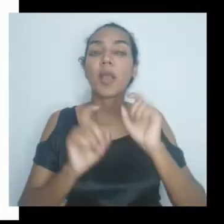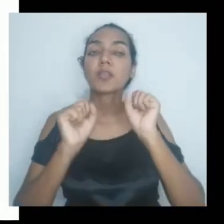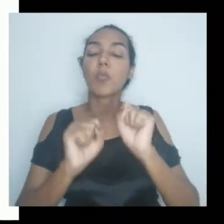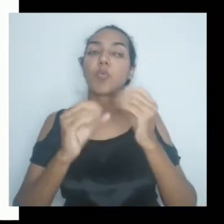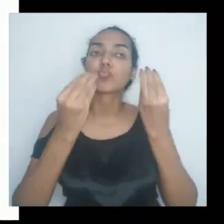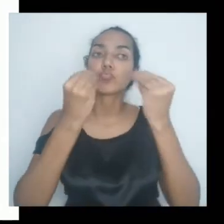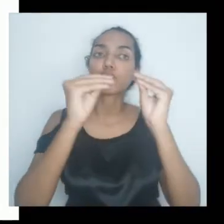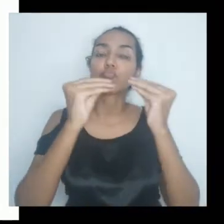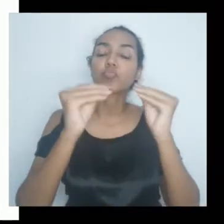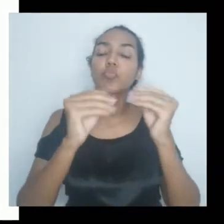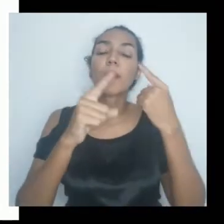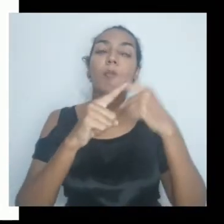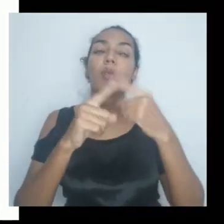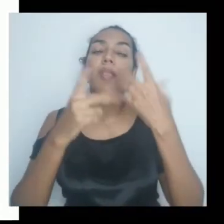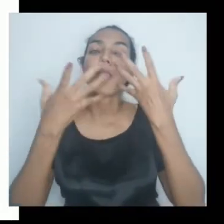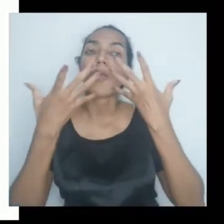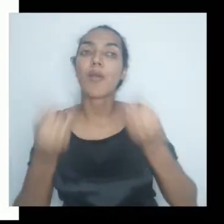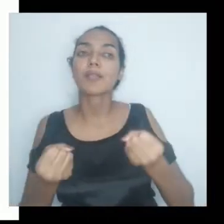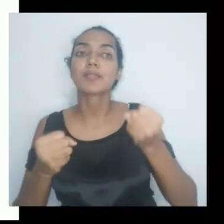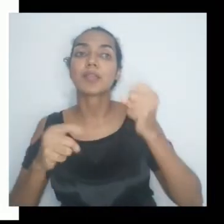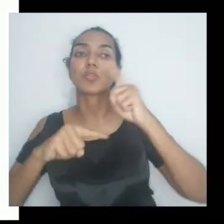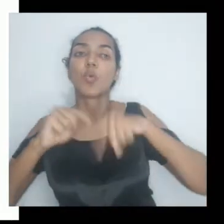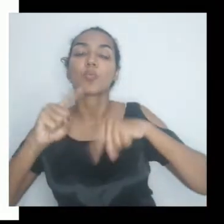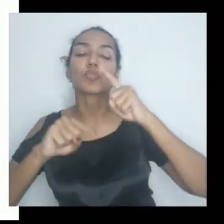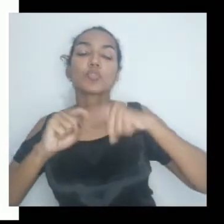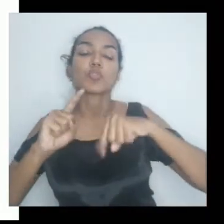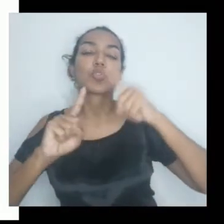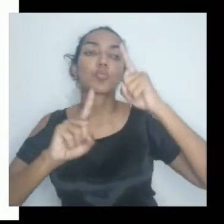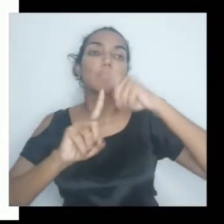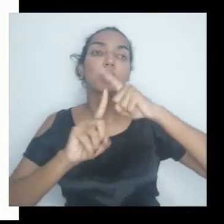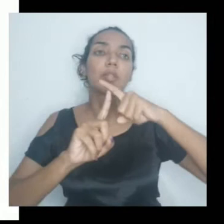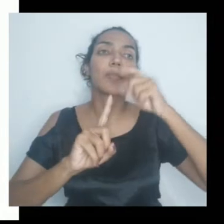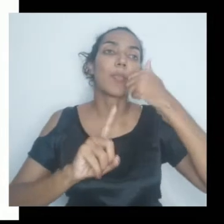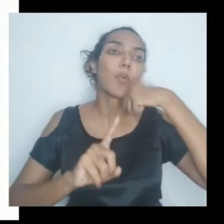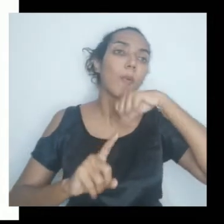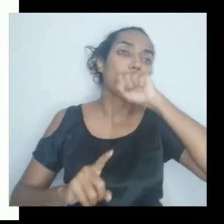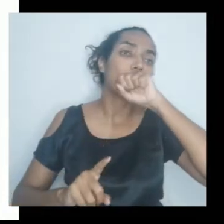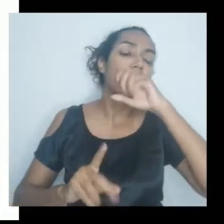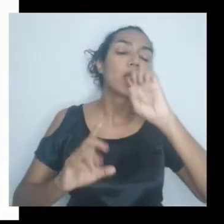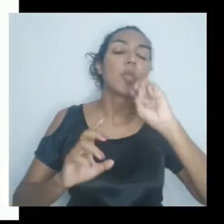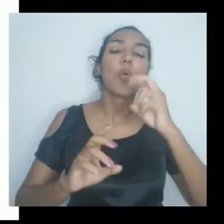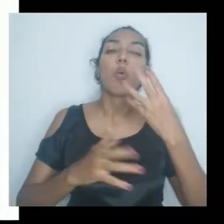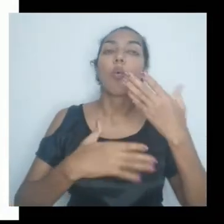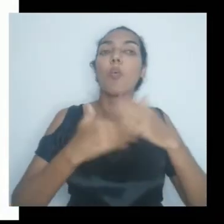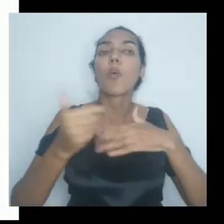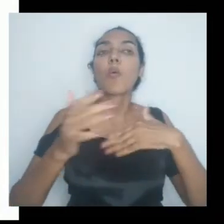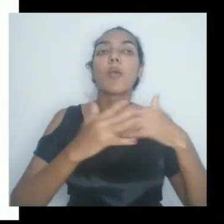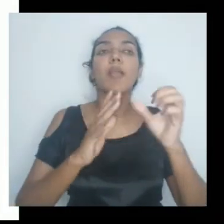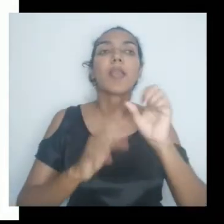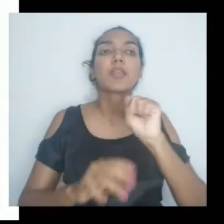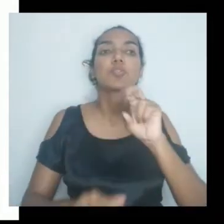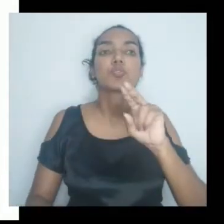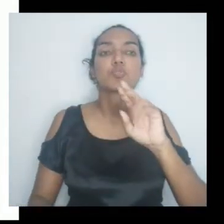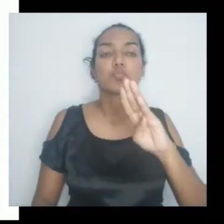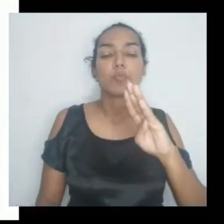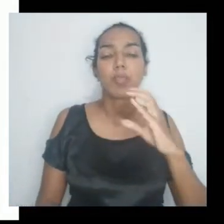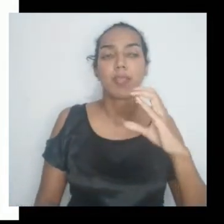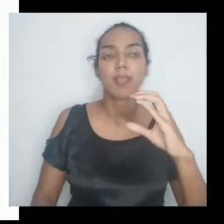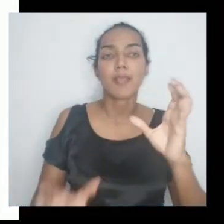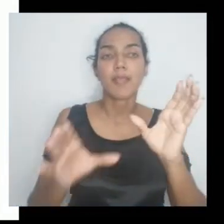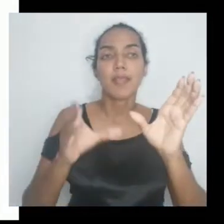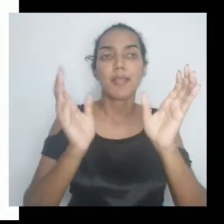tanto objetos do tipo mãe ou qualquer subclasse dela. Assim como eu consigo chamar tranquilamente obj.método teste